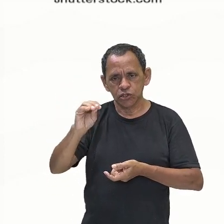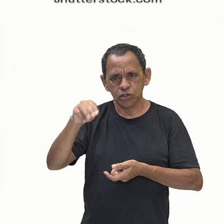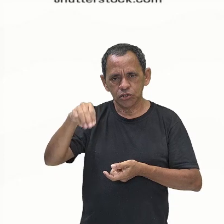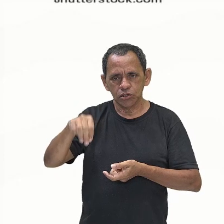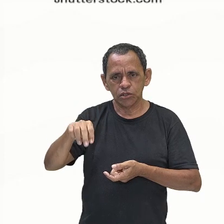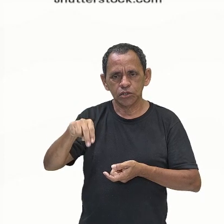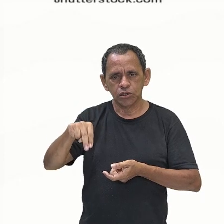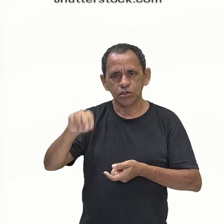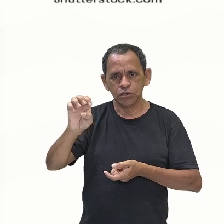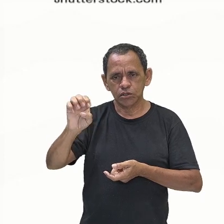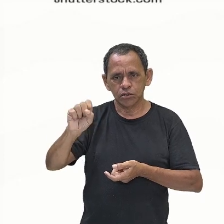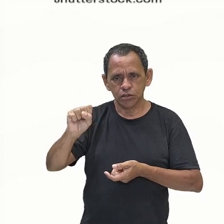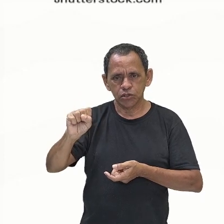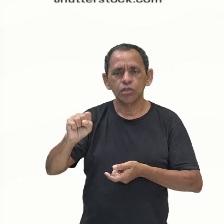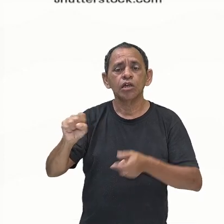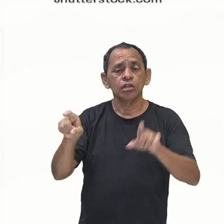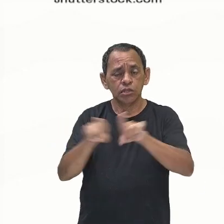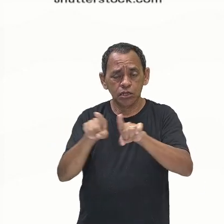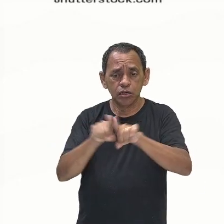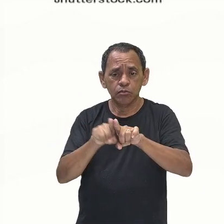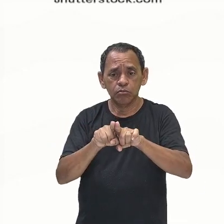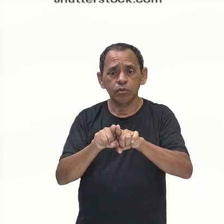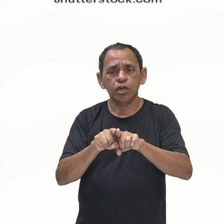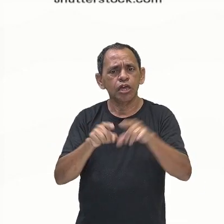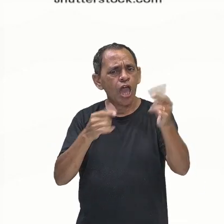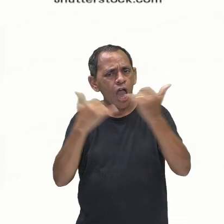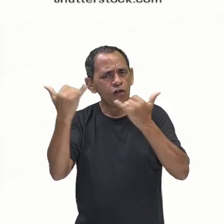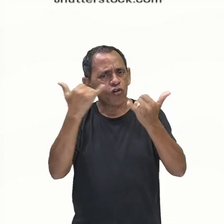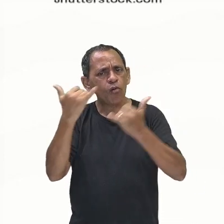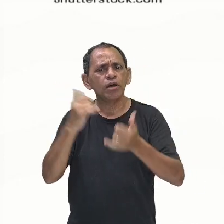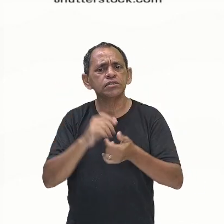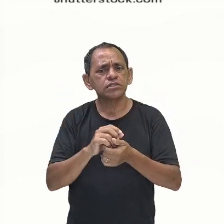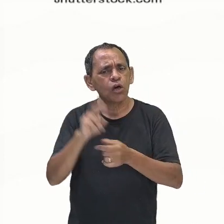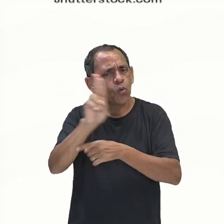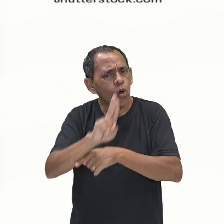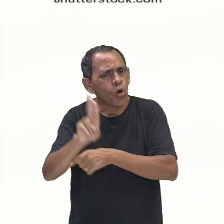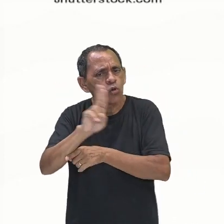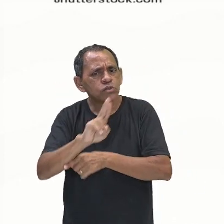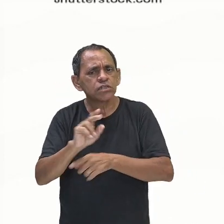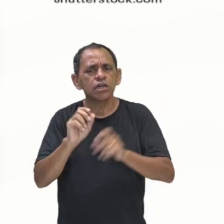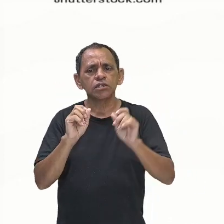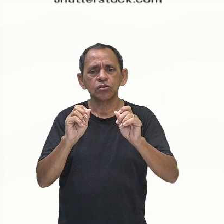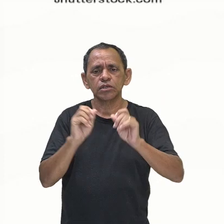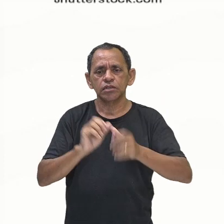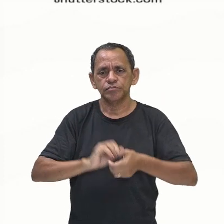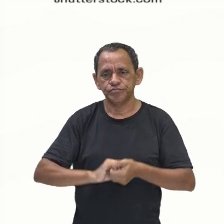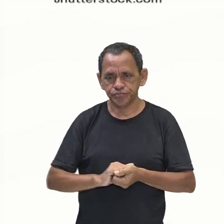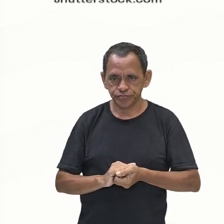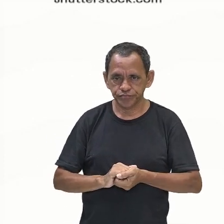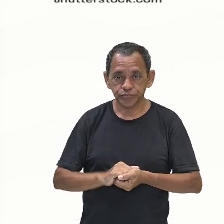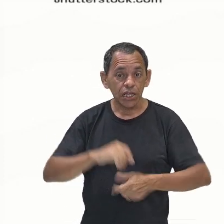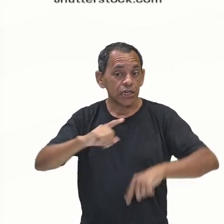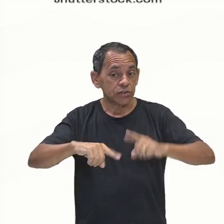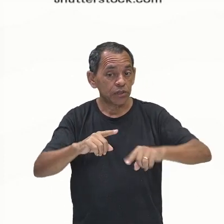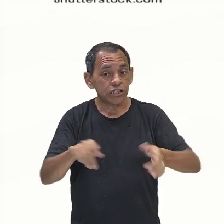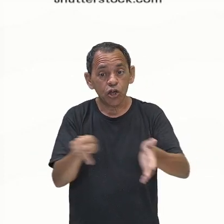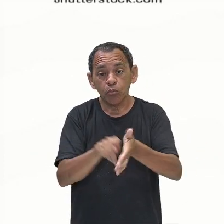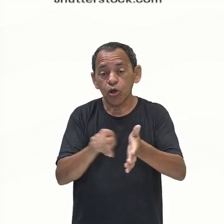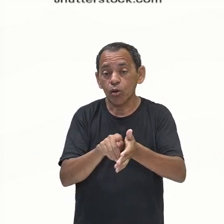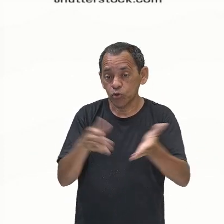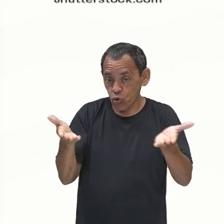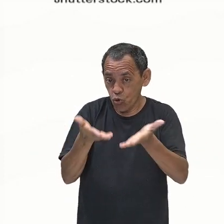revoluções aí no sensoriamento remoto. Os drones são utilizados, gente, em alguns lugares do mundo até para entregar encomendas,